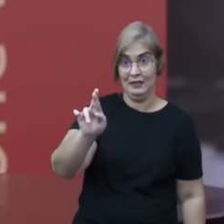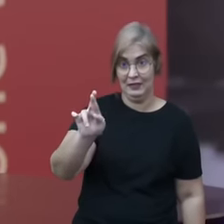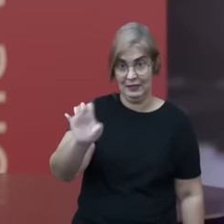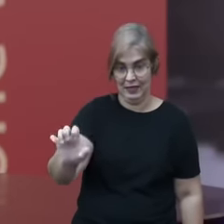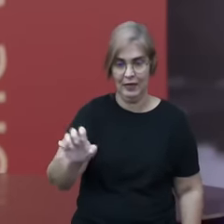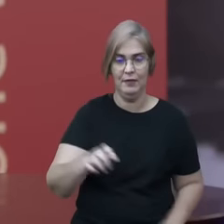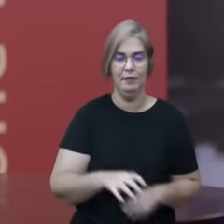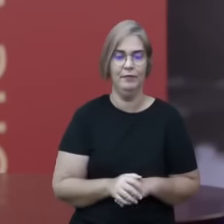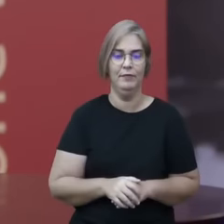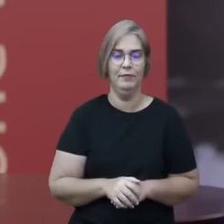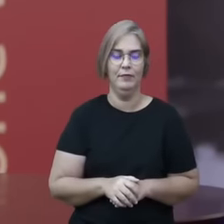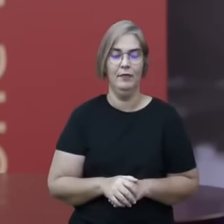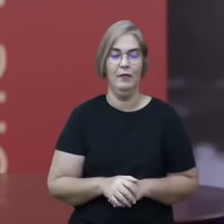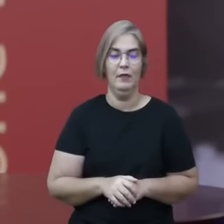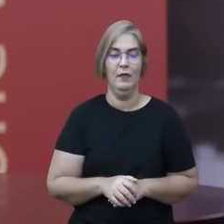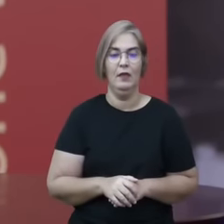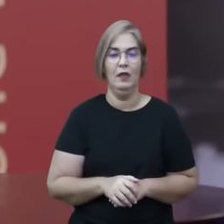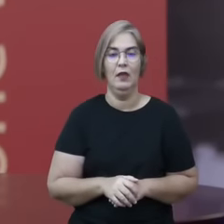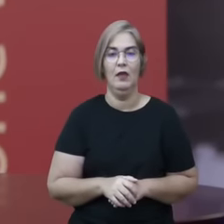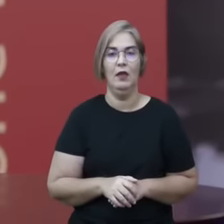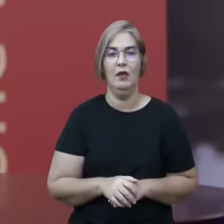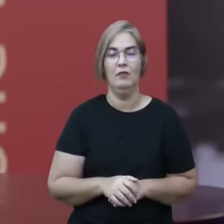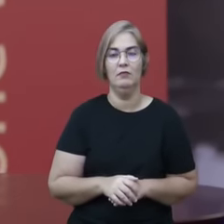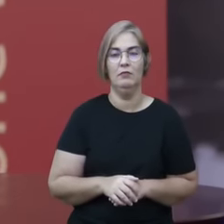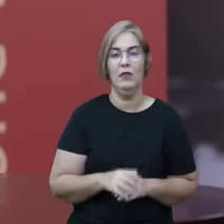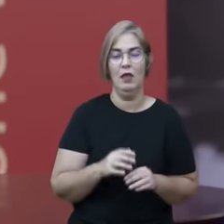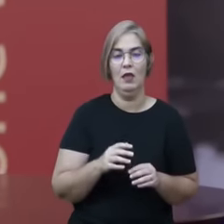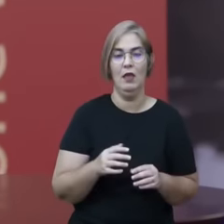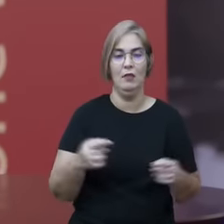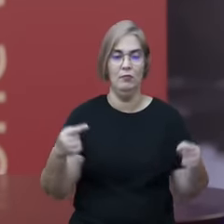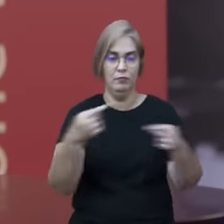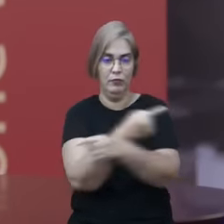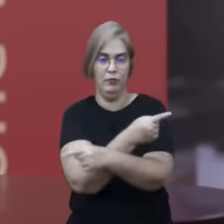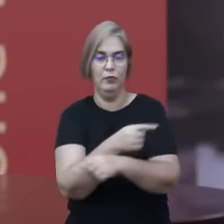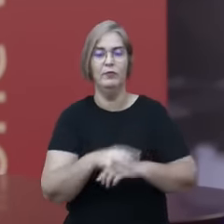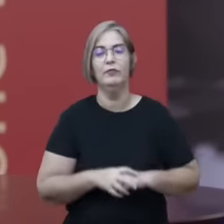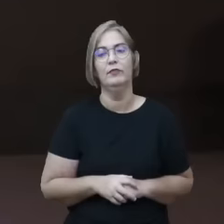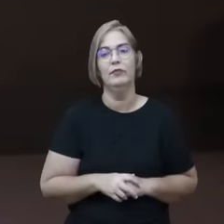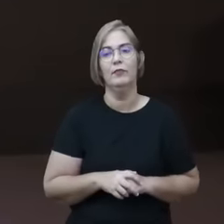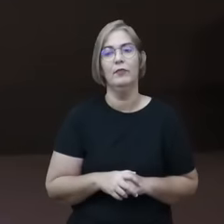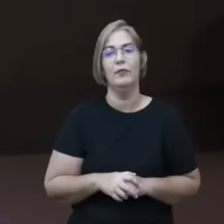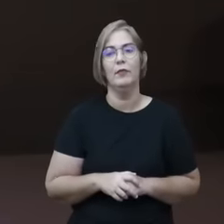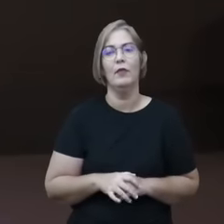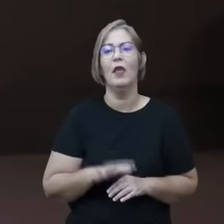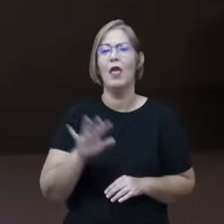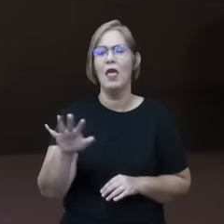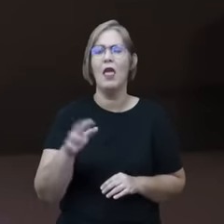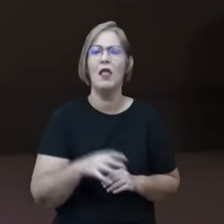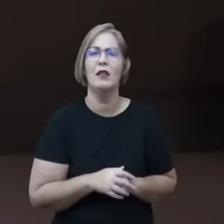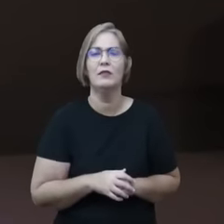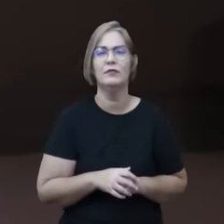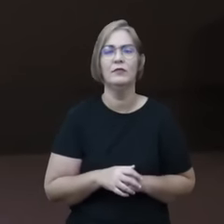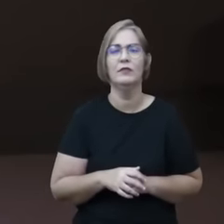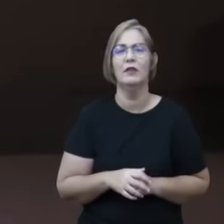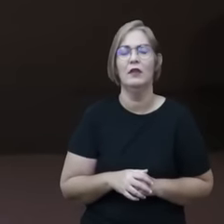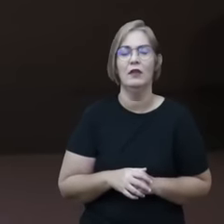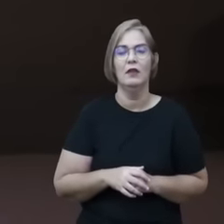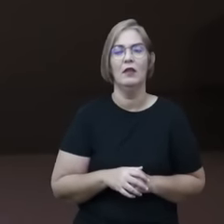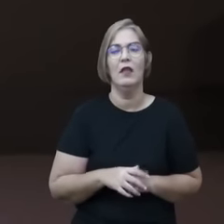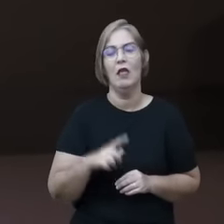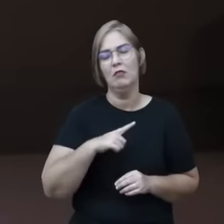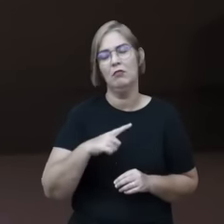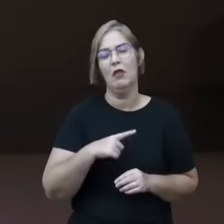então, eh, no mito de Sisfo, ele vai abrir o seu ensaio. É a primeira frase do ensaio. Se